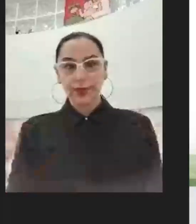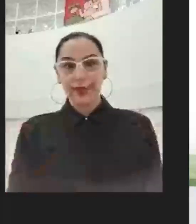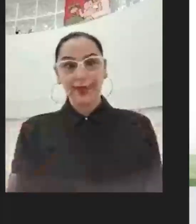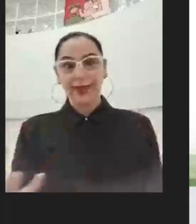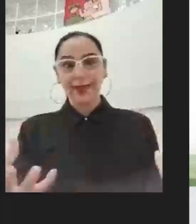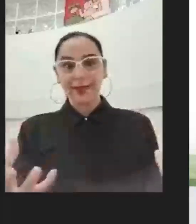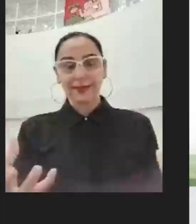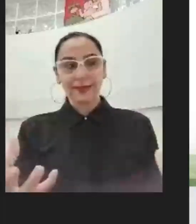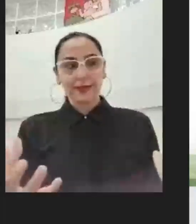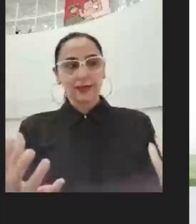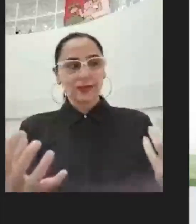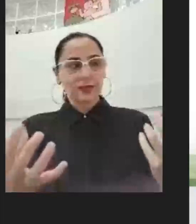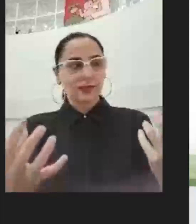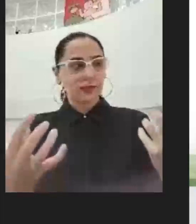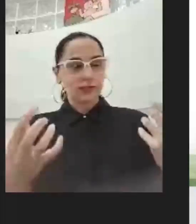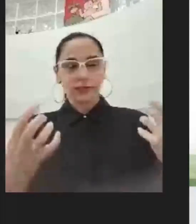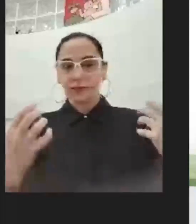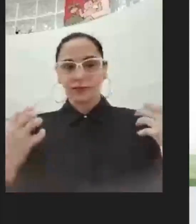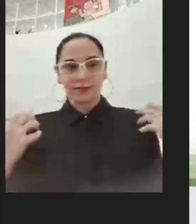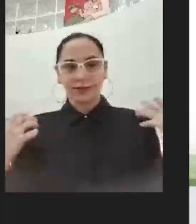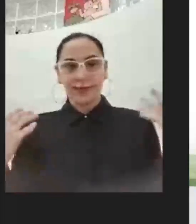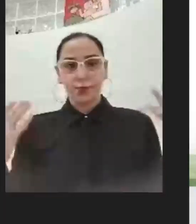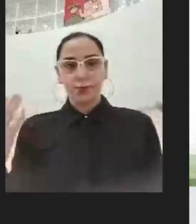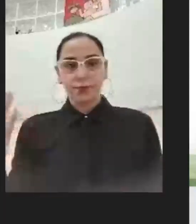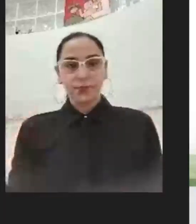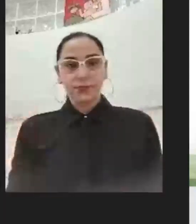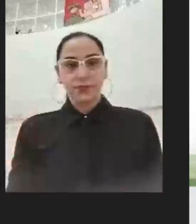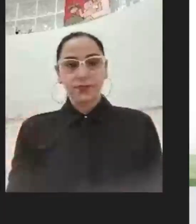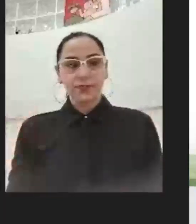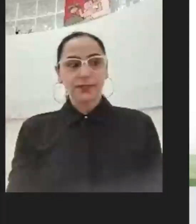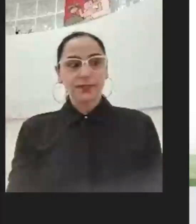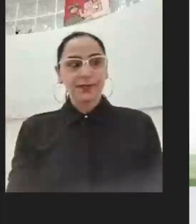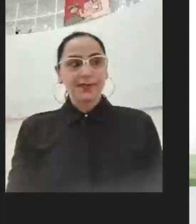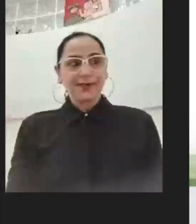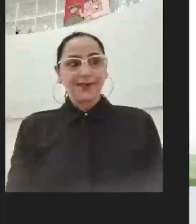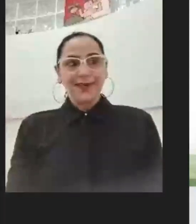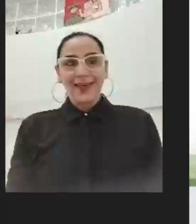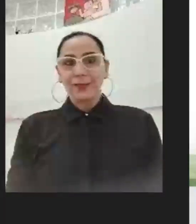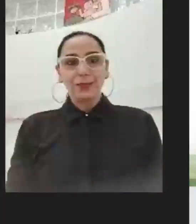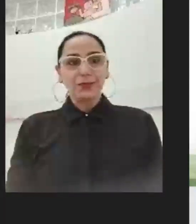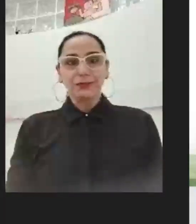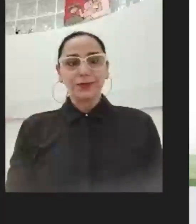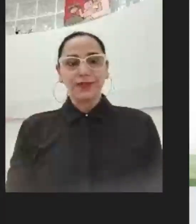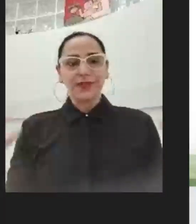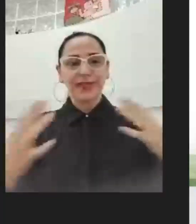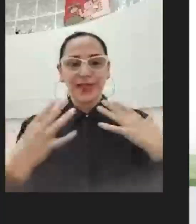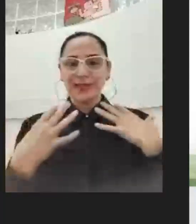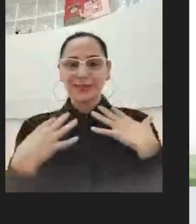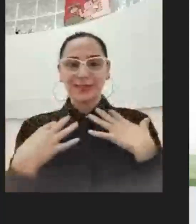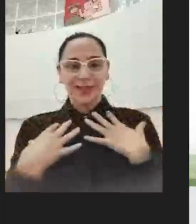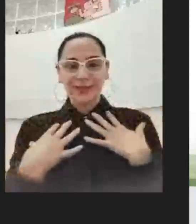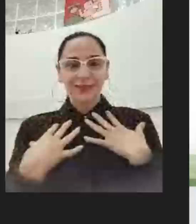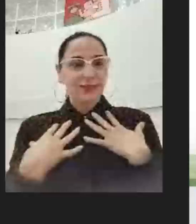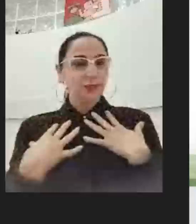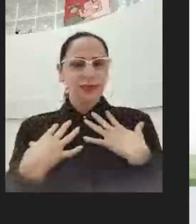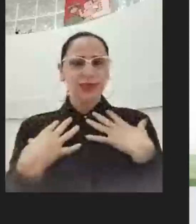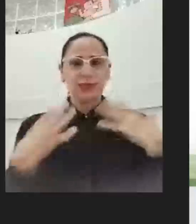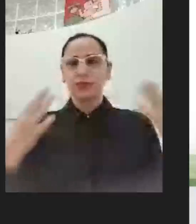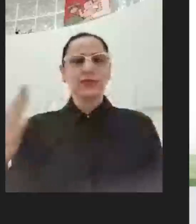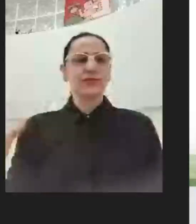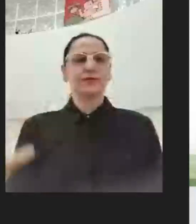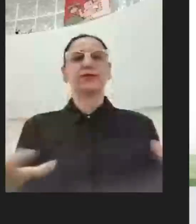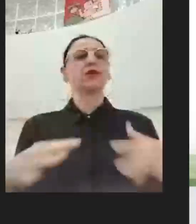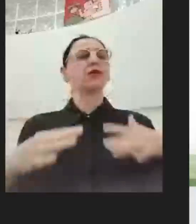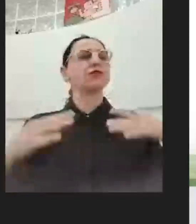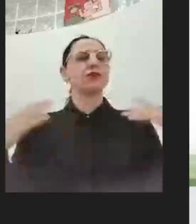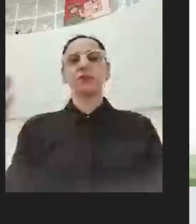muito sobrecarregada e eu percebia assim que era muito fora da realidade que